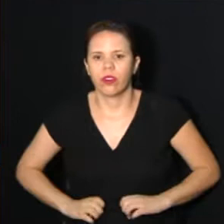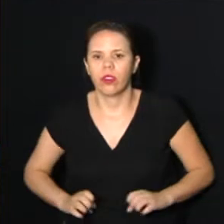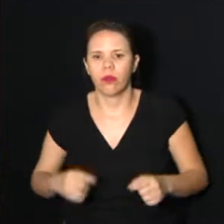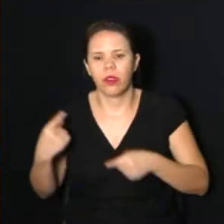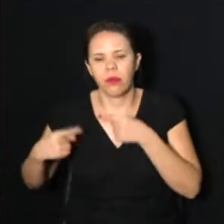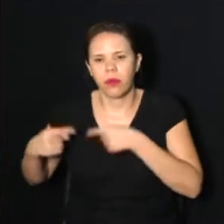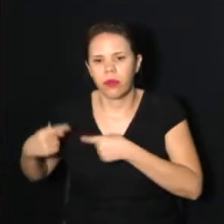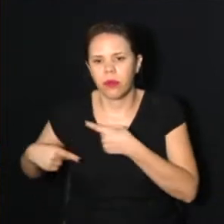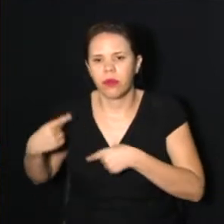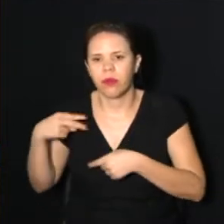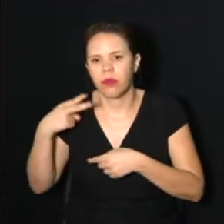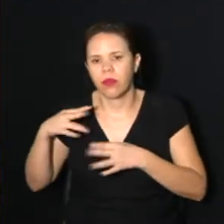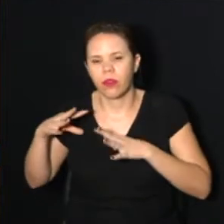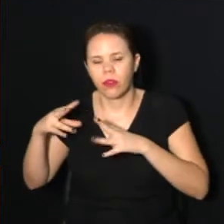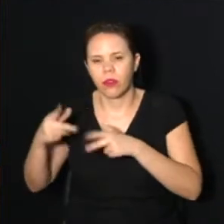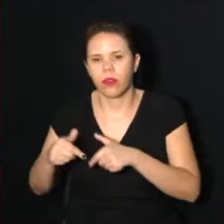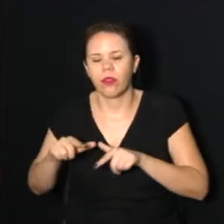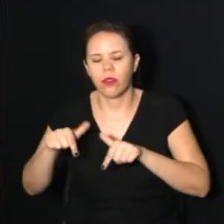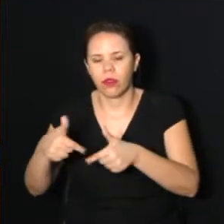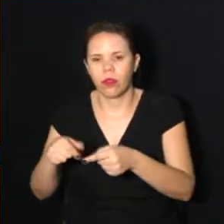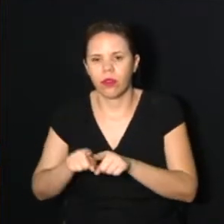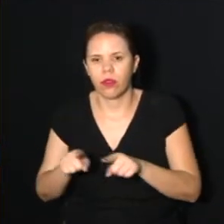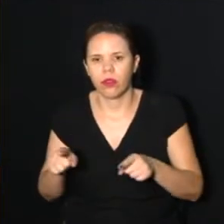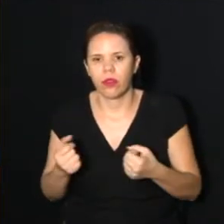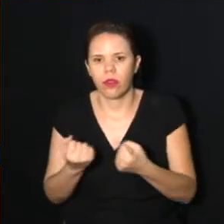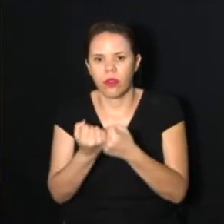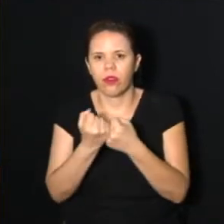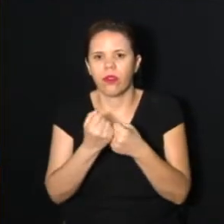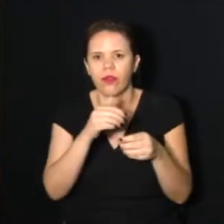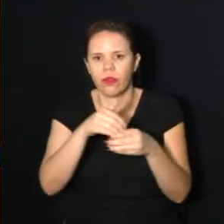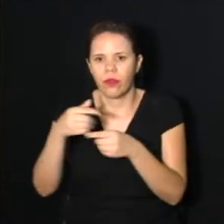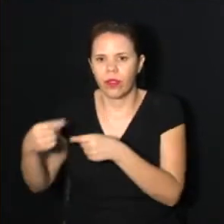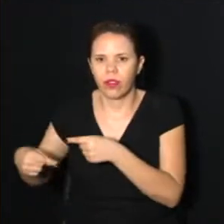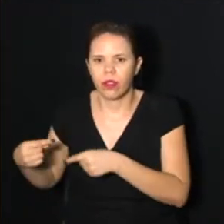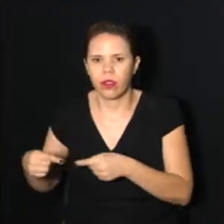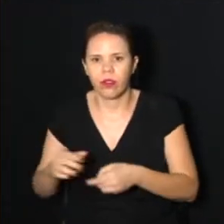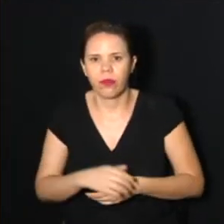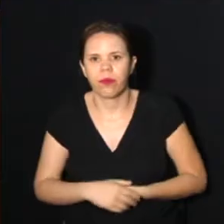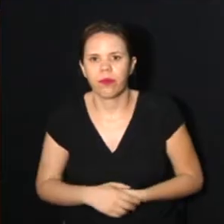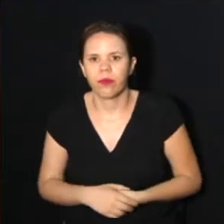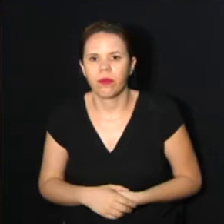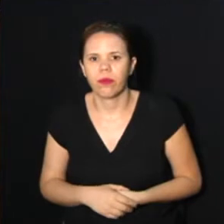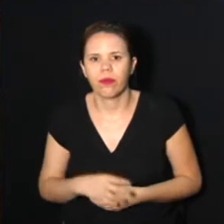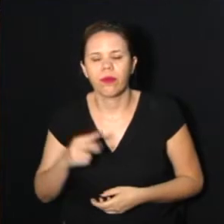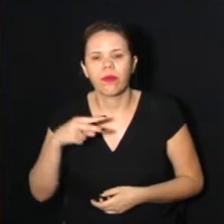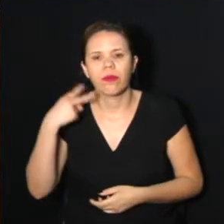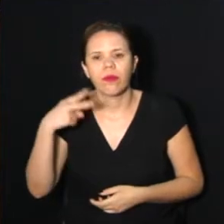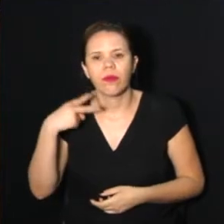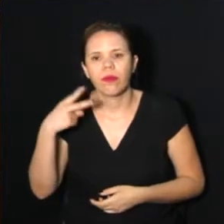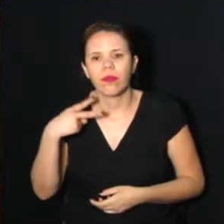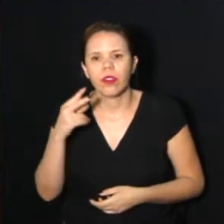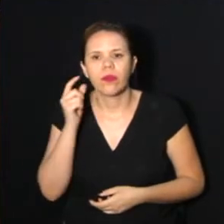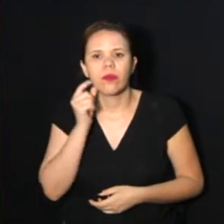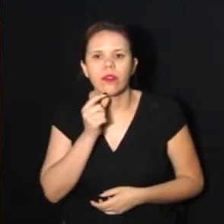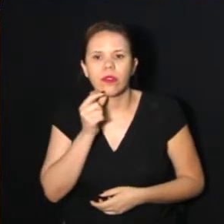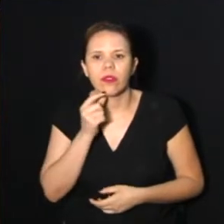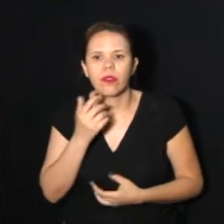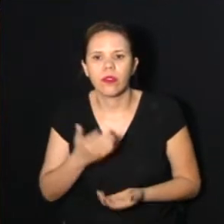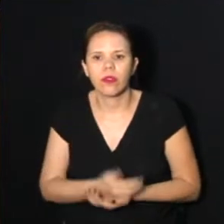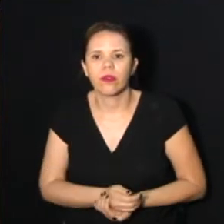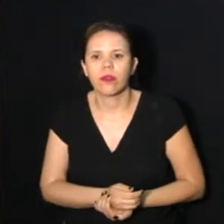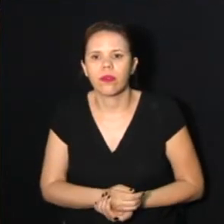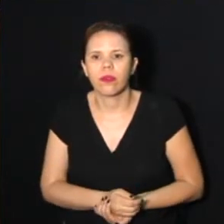outras providências. Com parecer favorável, o projeto entre discussão e votação. Vereador Marcelo Silva. Senhor presidente,